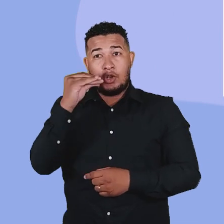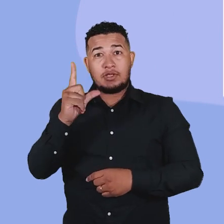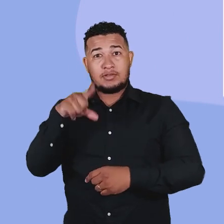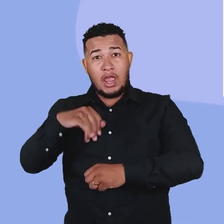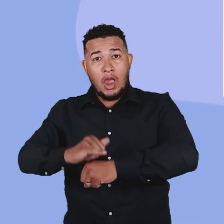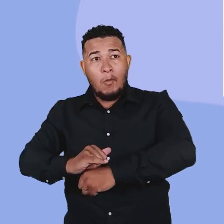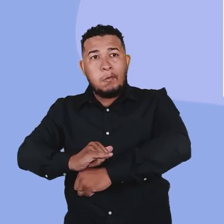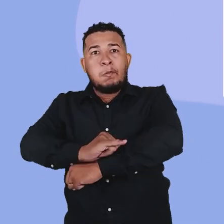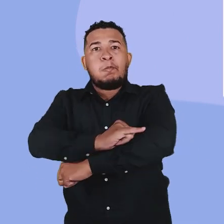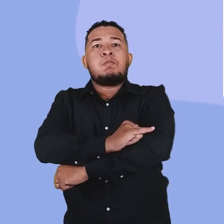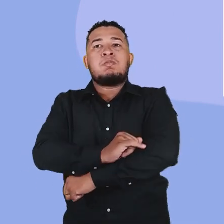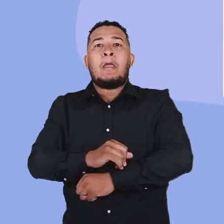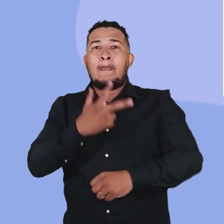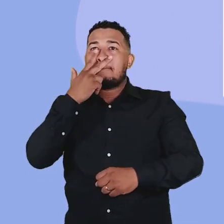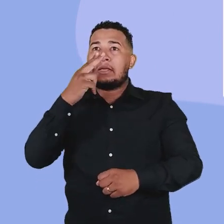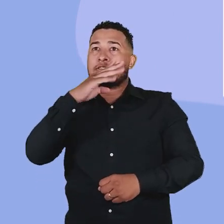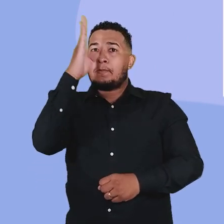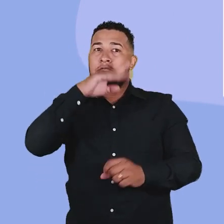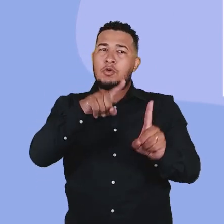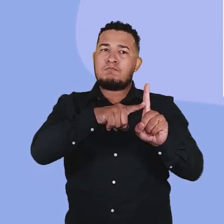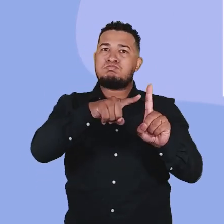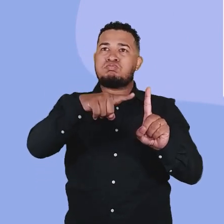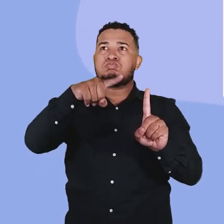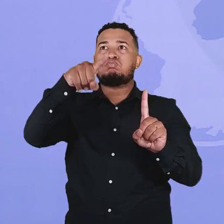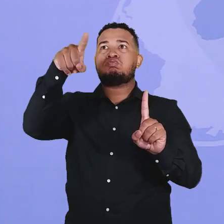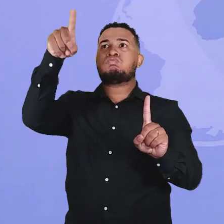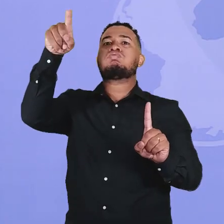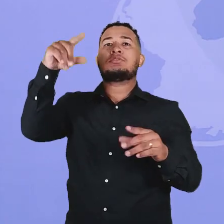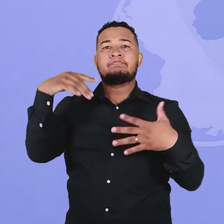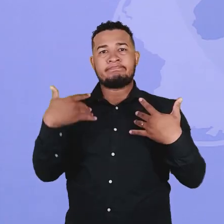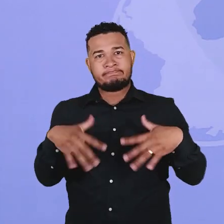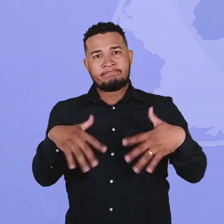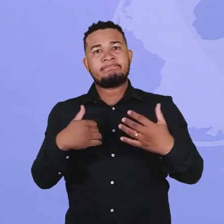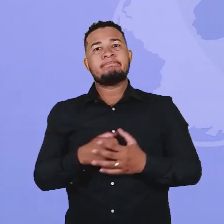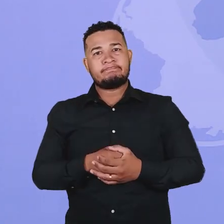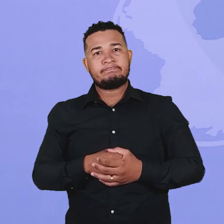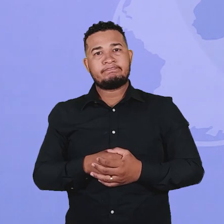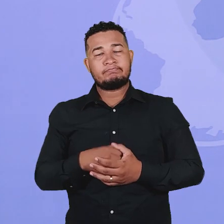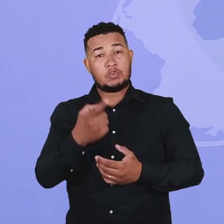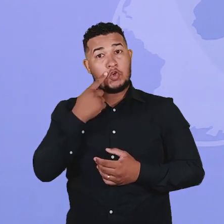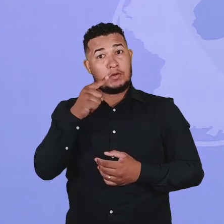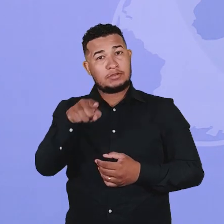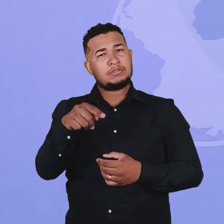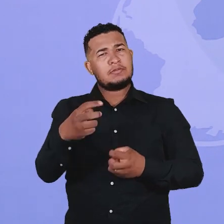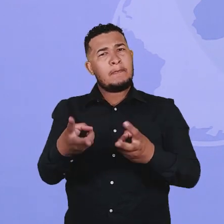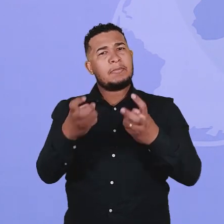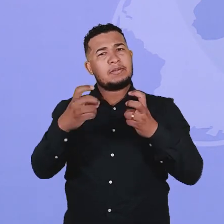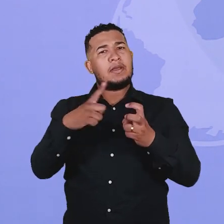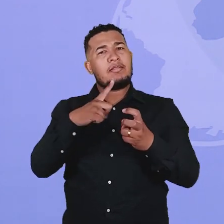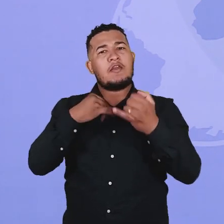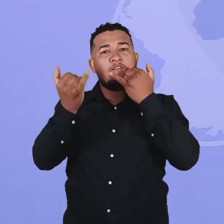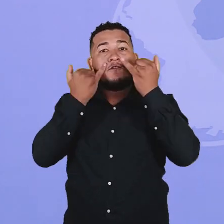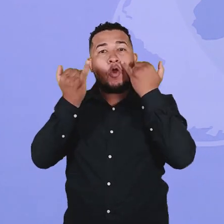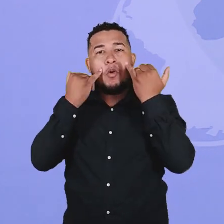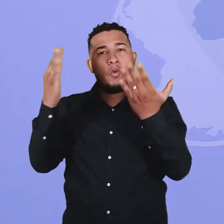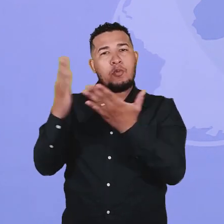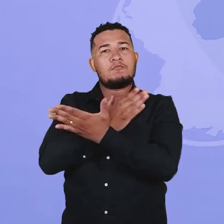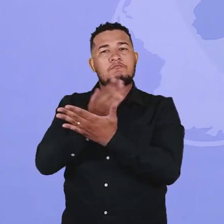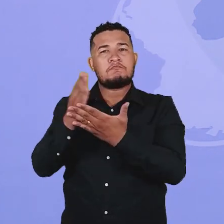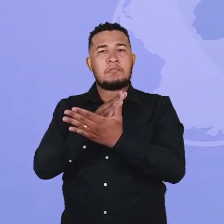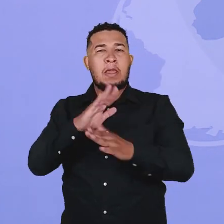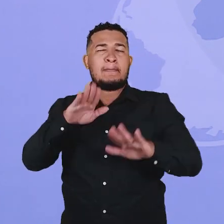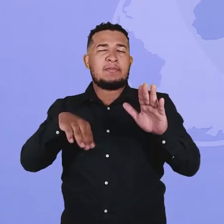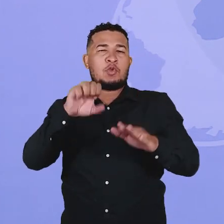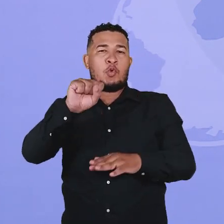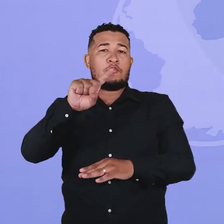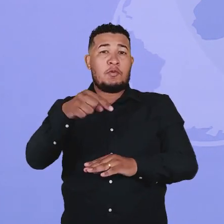adolescência aumenta no Brasil. Olha para cá. Nessa matéria aí você vai observar que tem alguns dados. Então, cerca